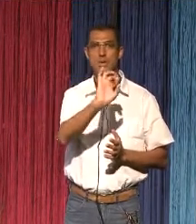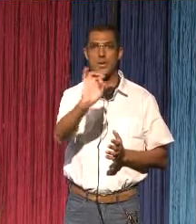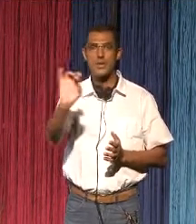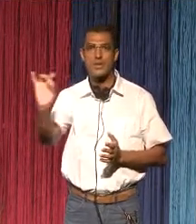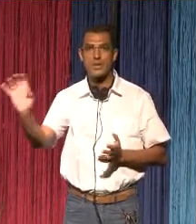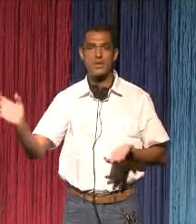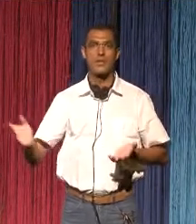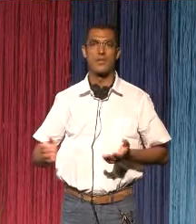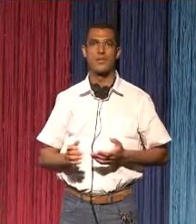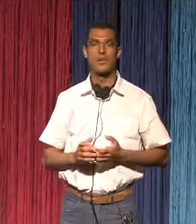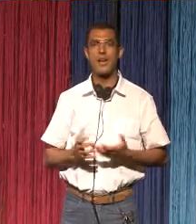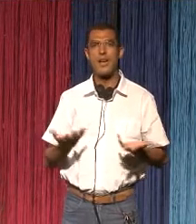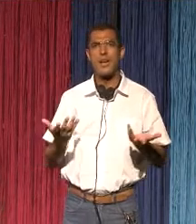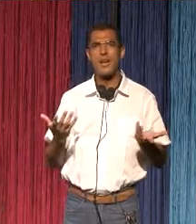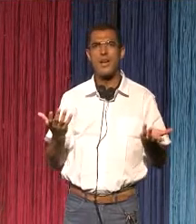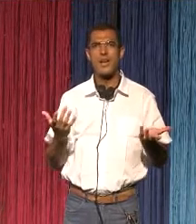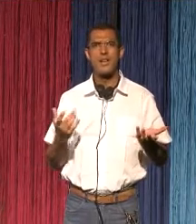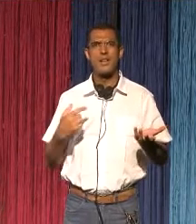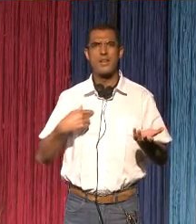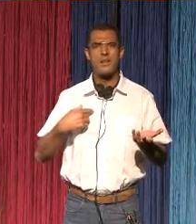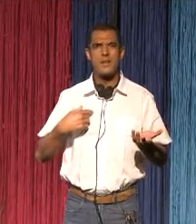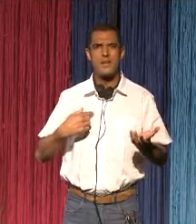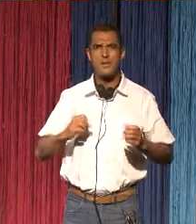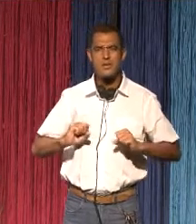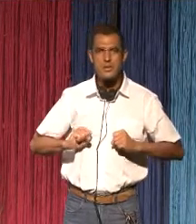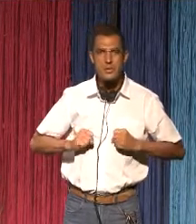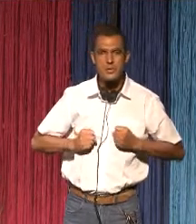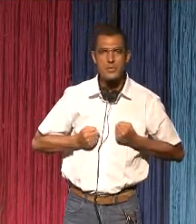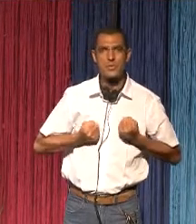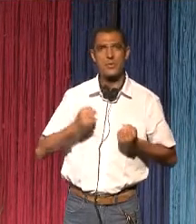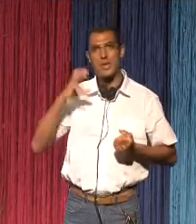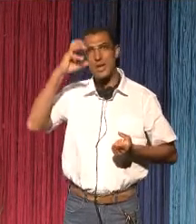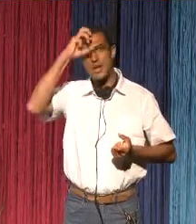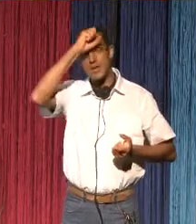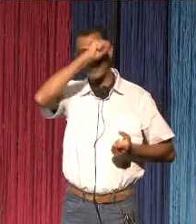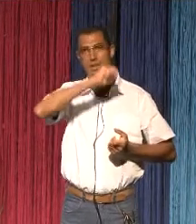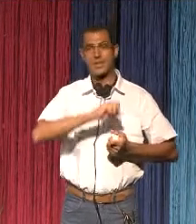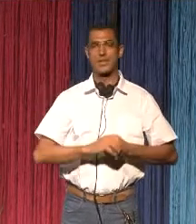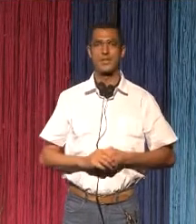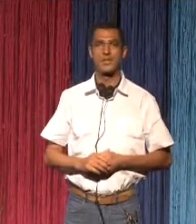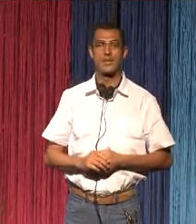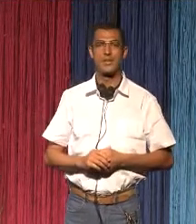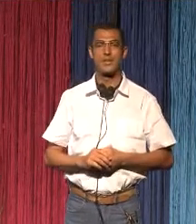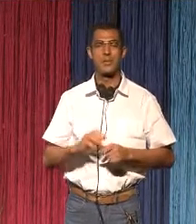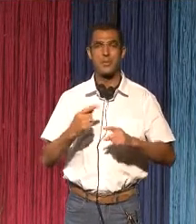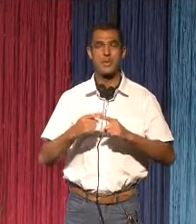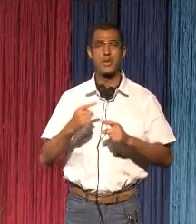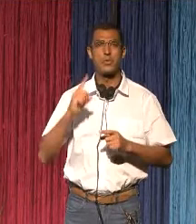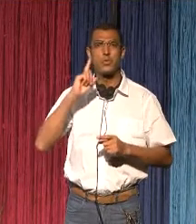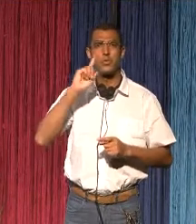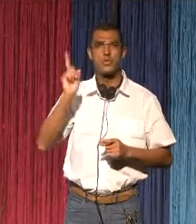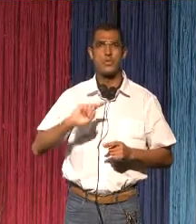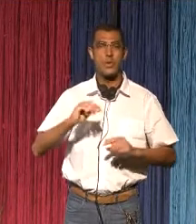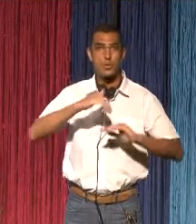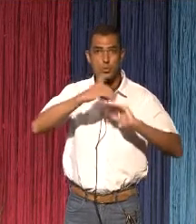né, essa luta, né, que é a ignorância. Nós somos ignorantes,